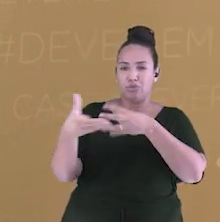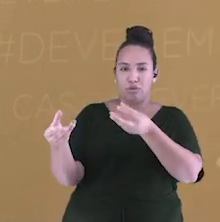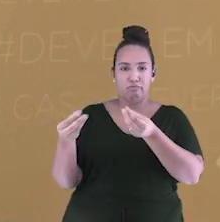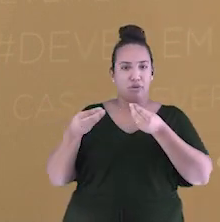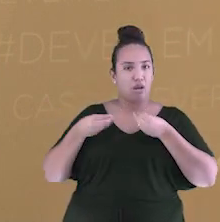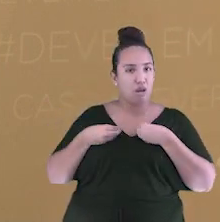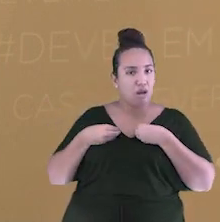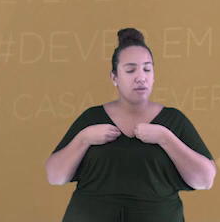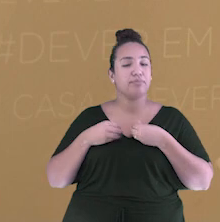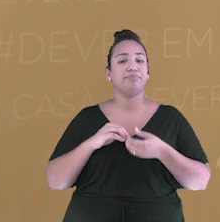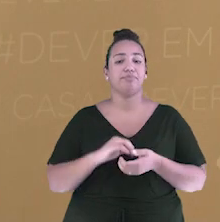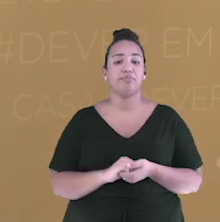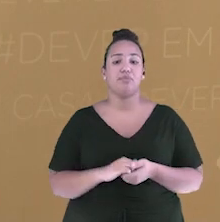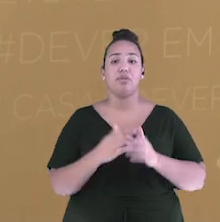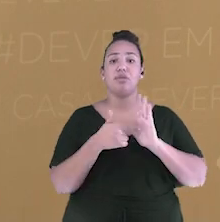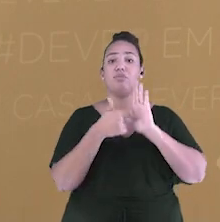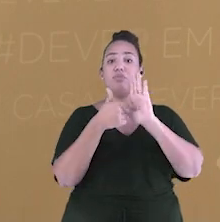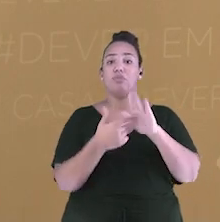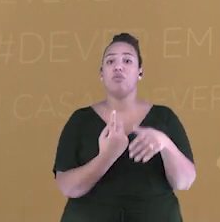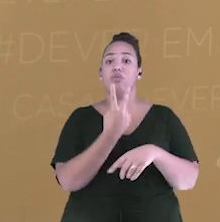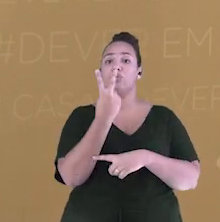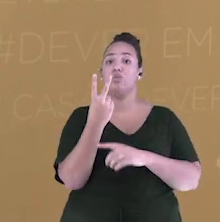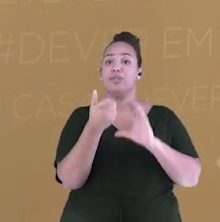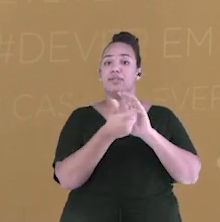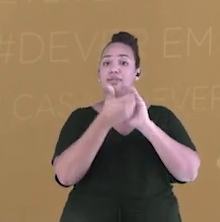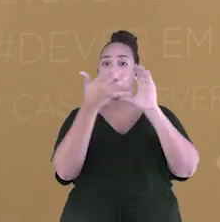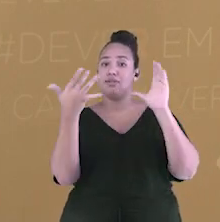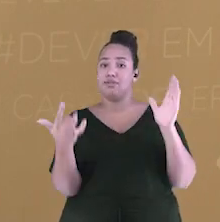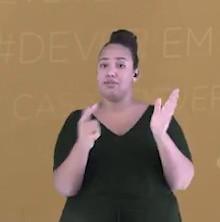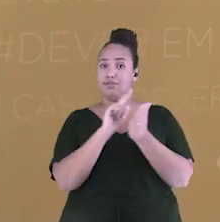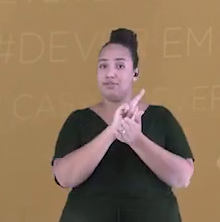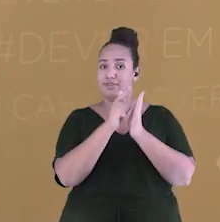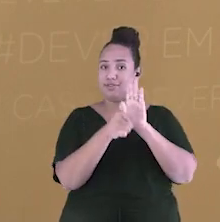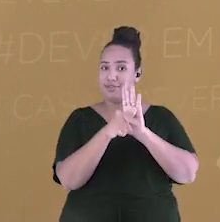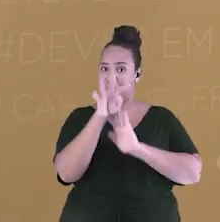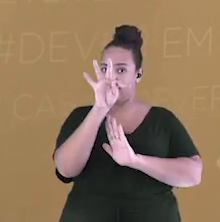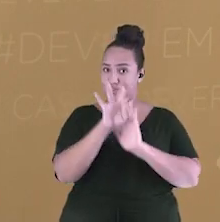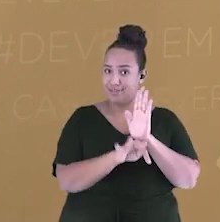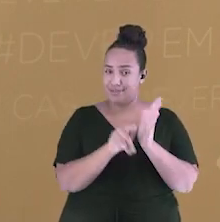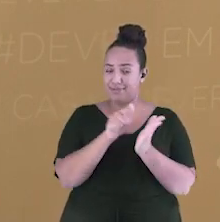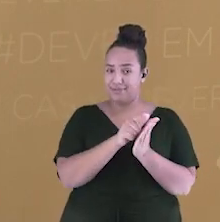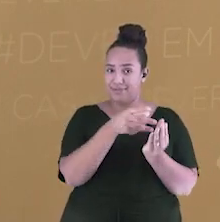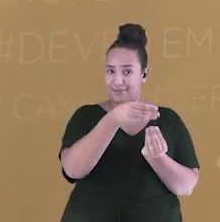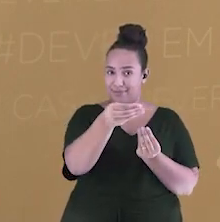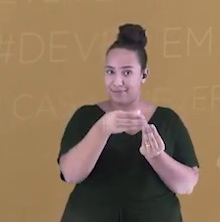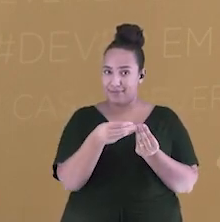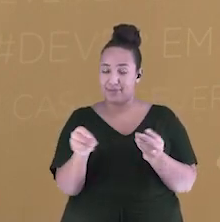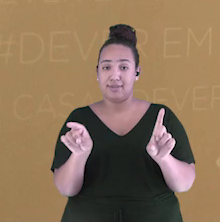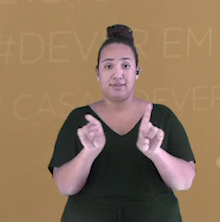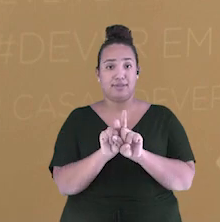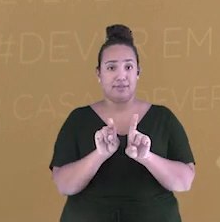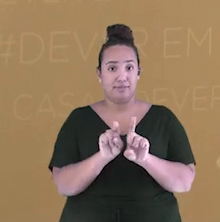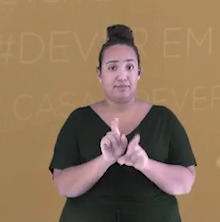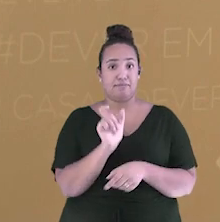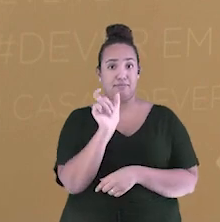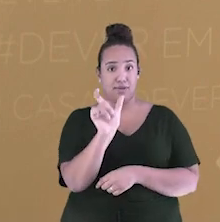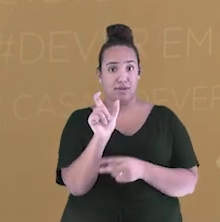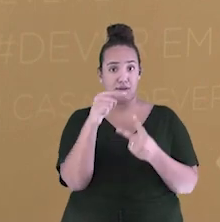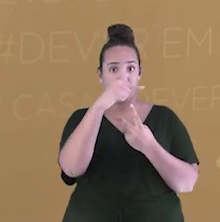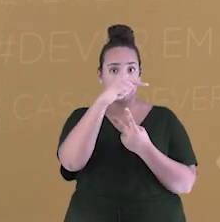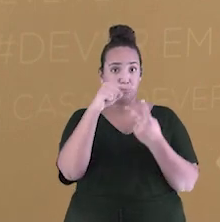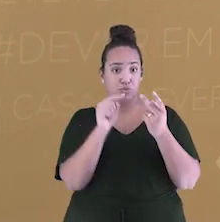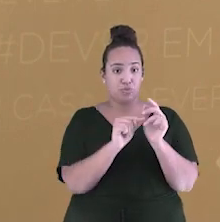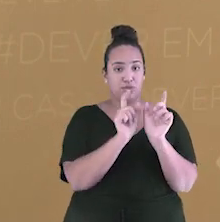ruas e indique 2 características do gênero textual folheto. Faça a separação silábica de